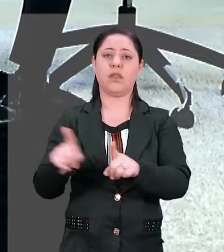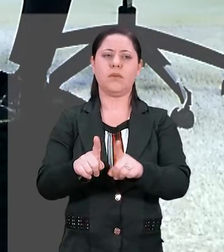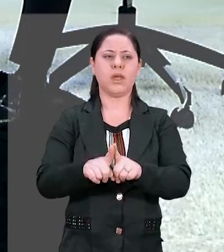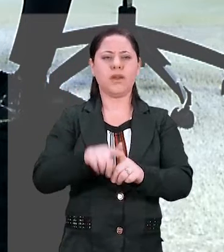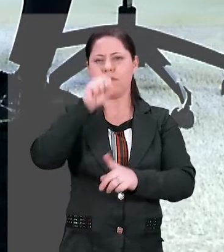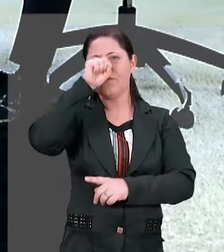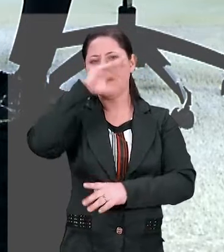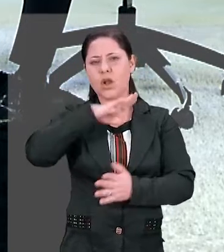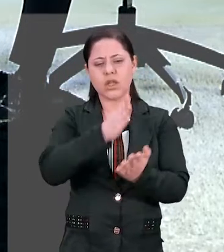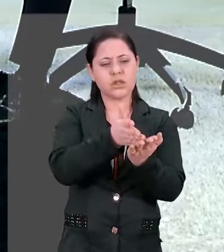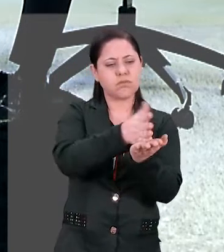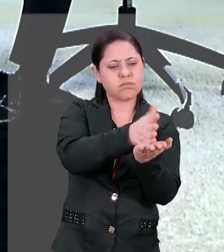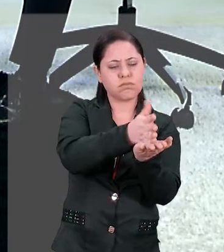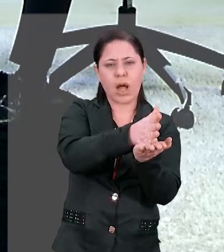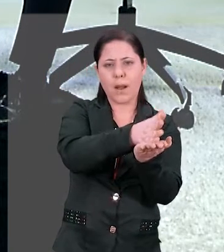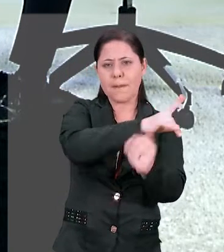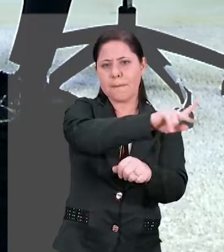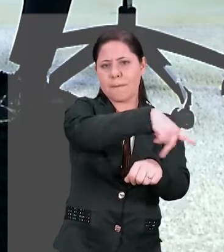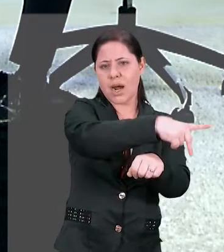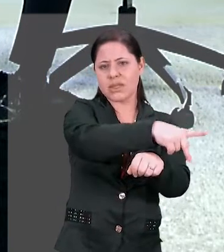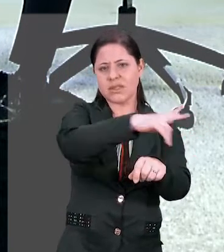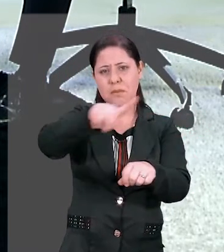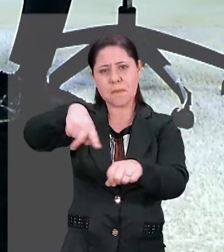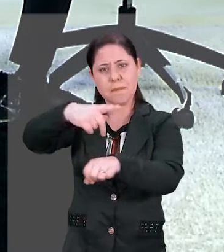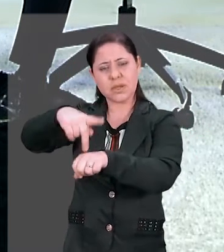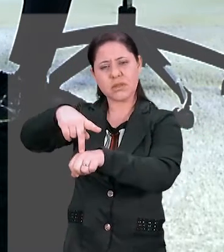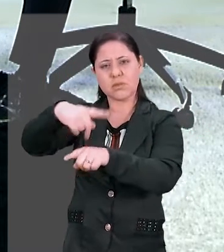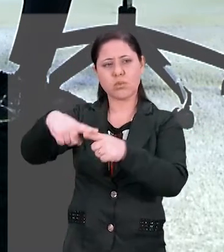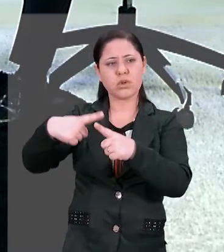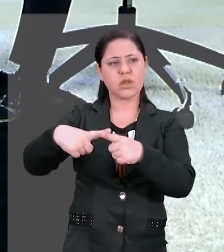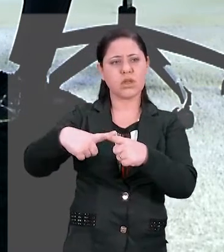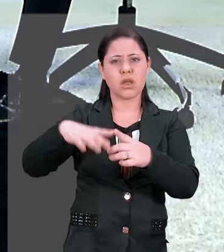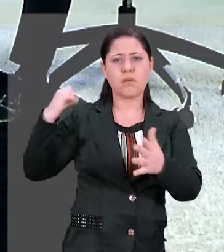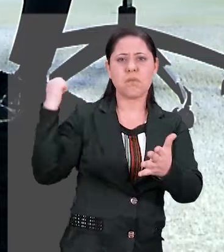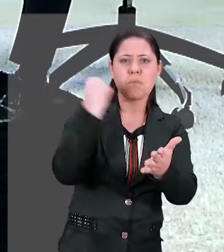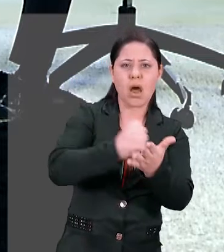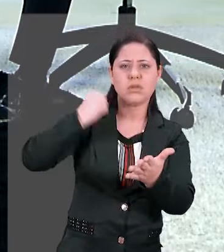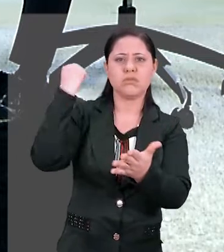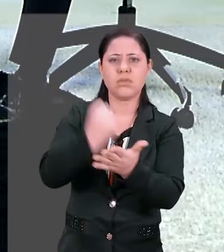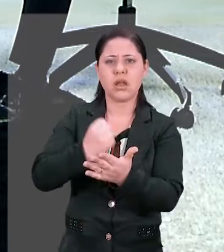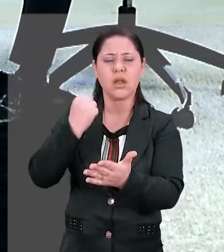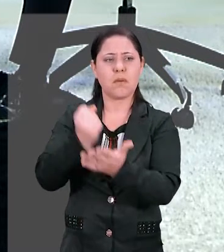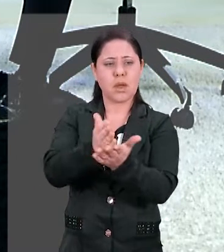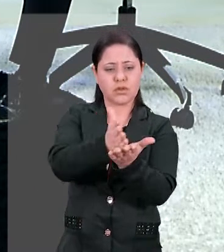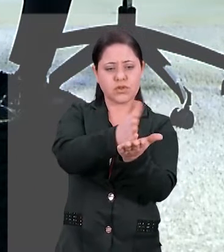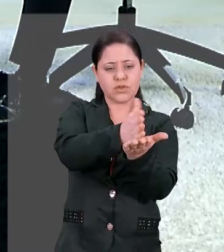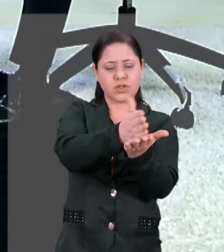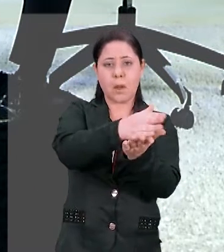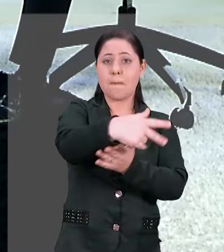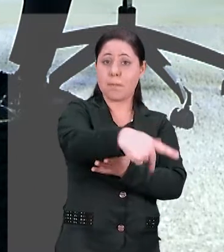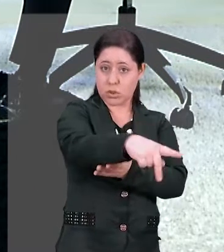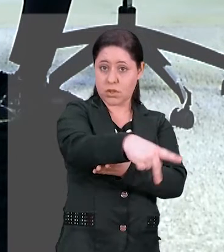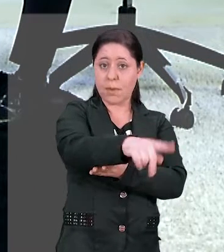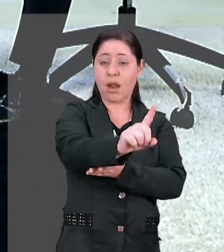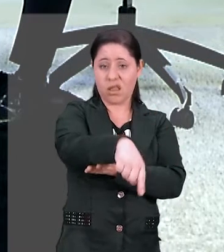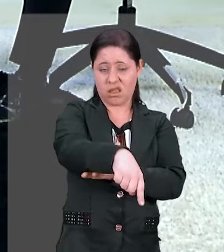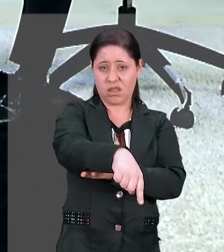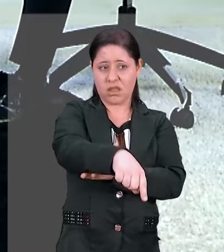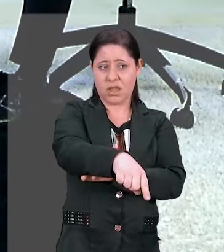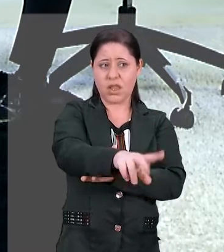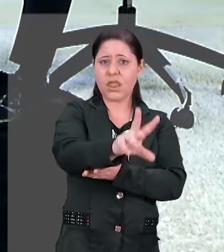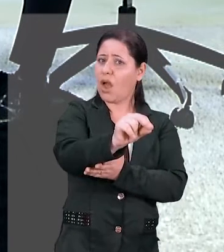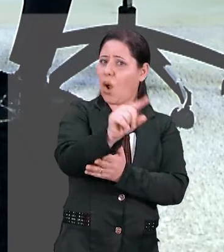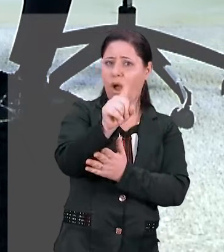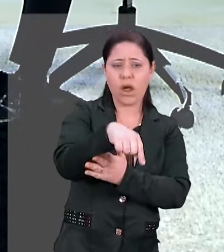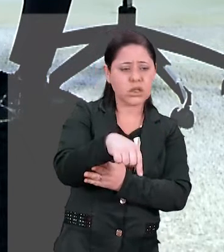os grandes assassinatos, homicídios e execuções realmente na divisa de Ponta Porã, principalmente, e não é somente no